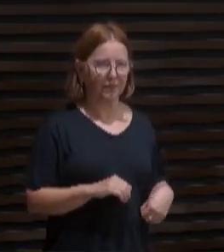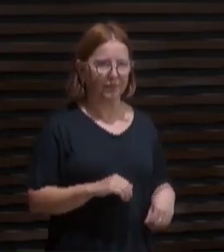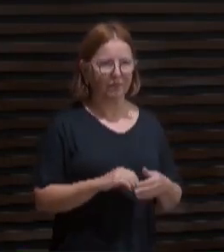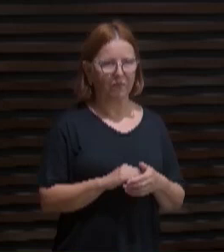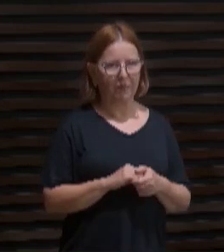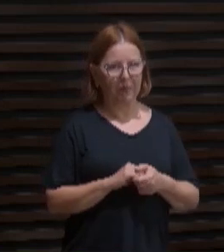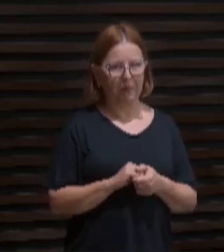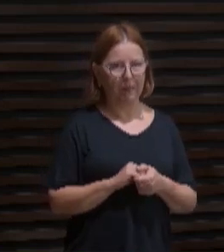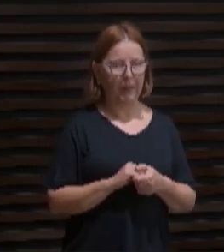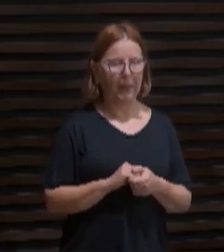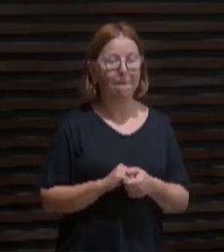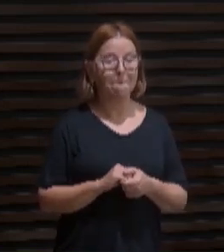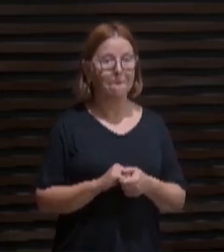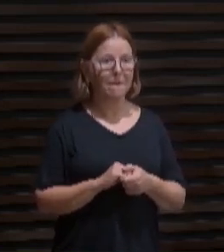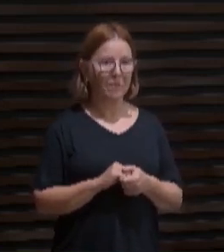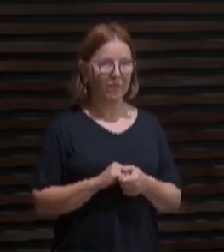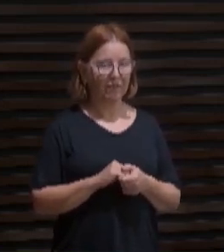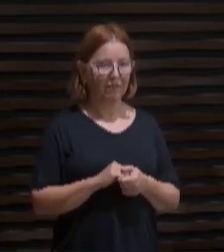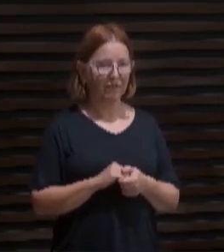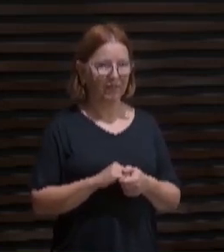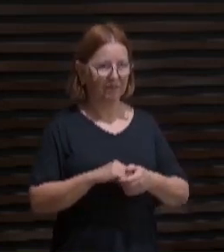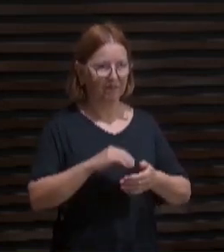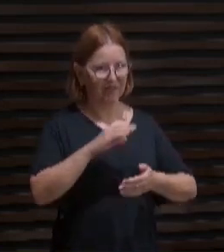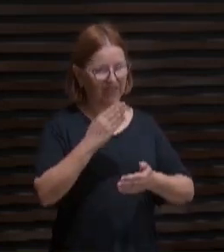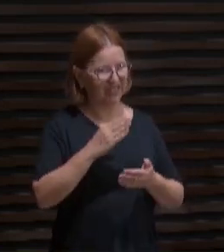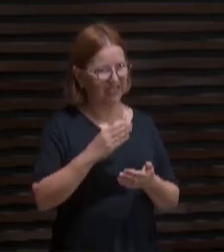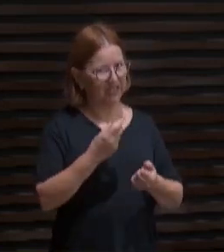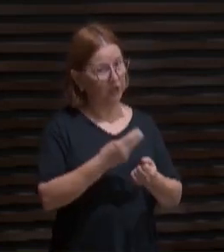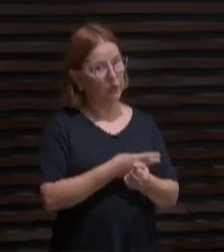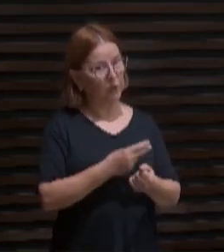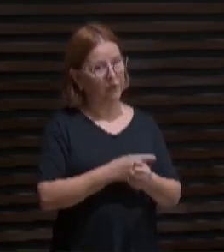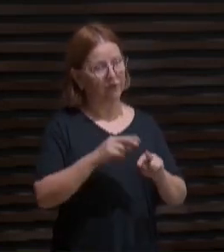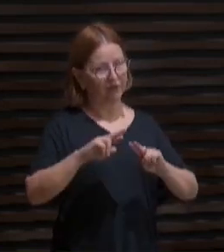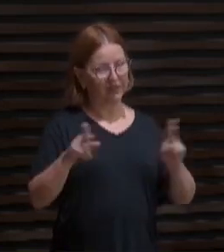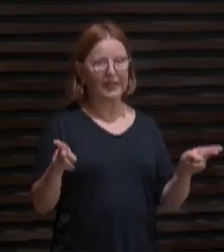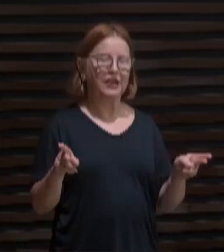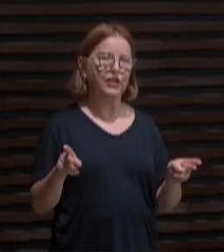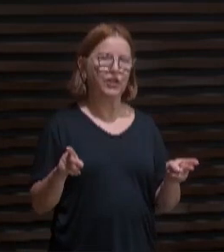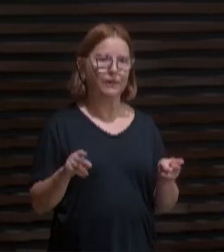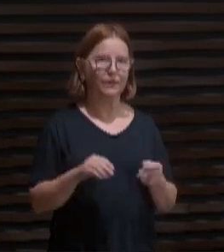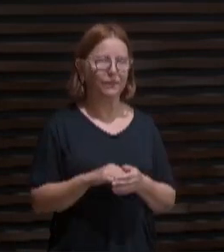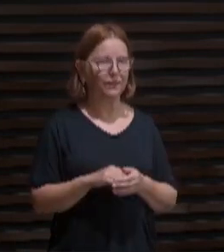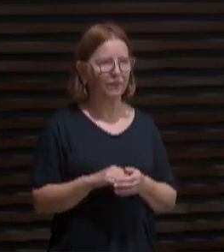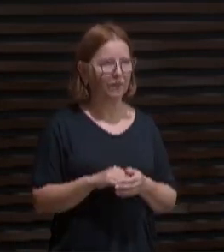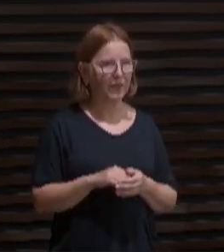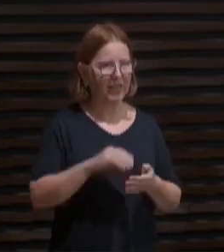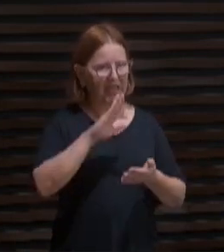É muito fácil pularmos fora de um erro, mas o engano sempre tem